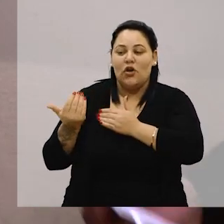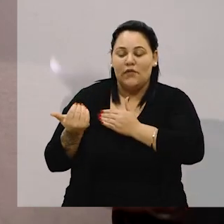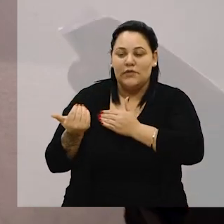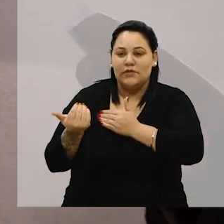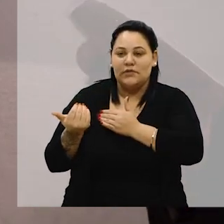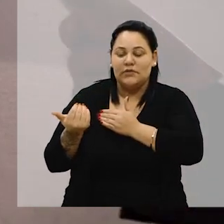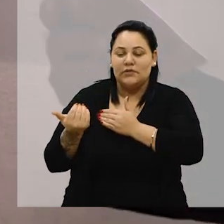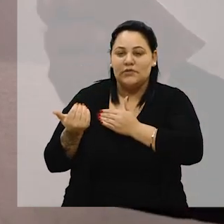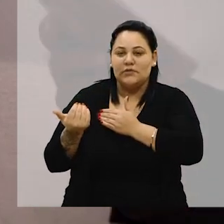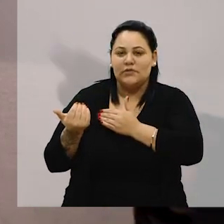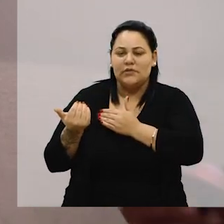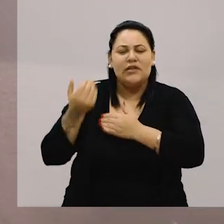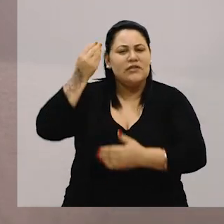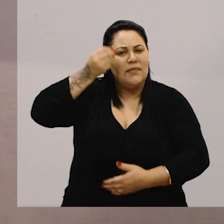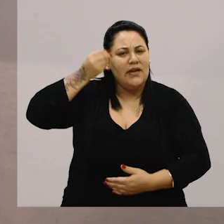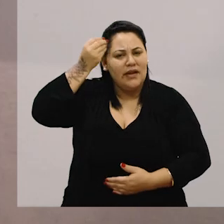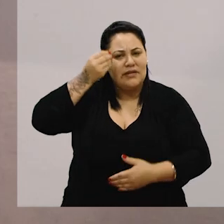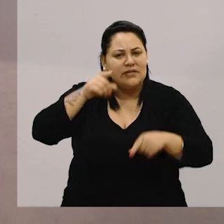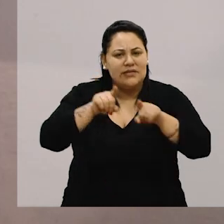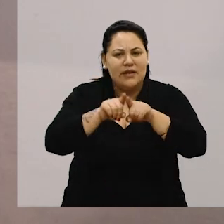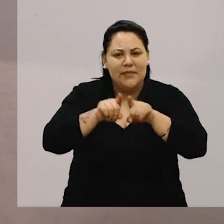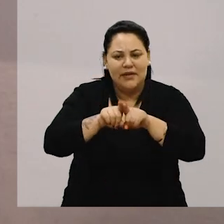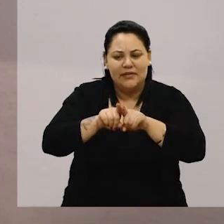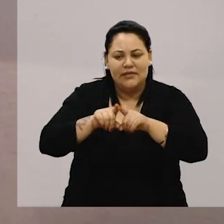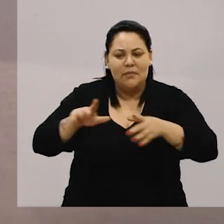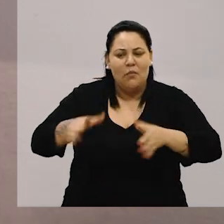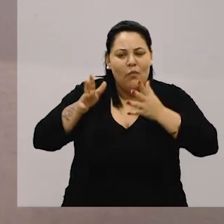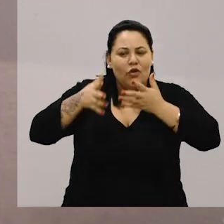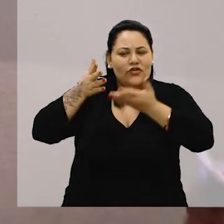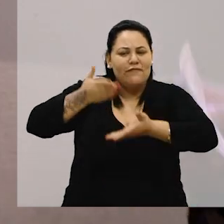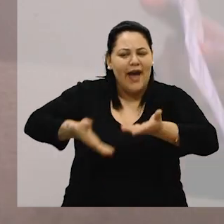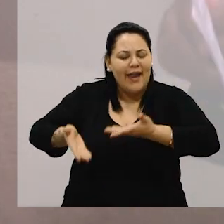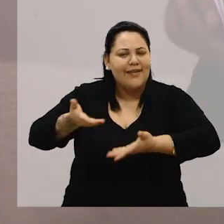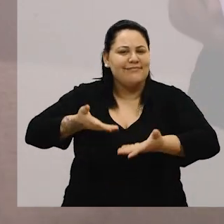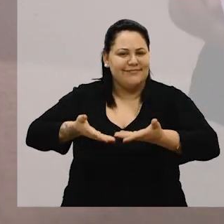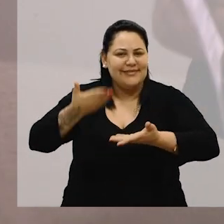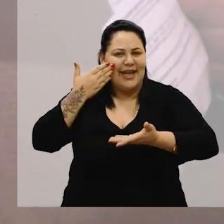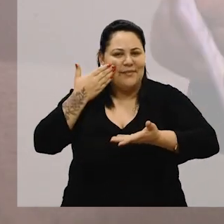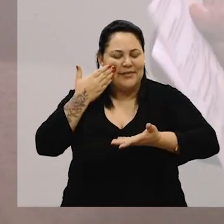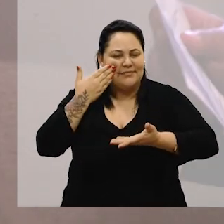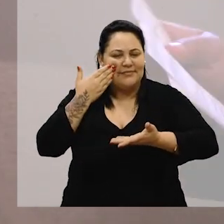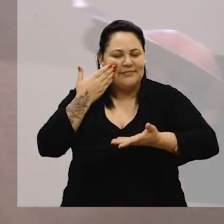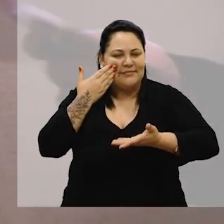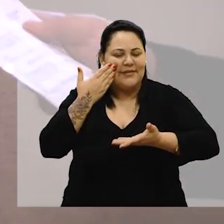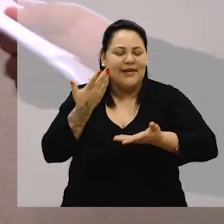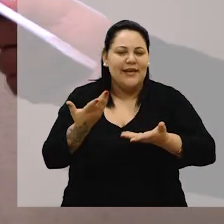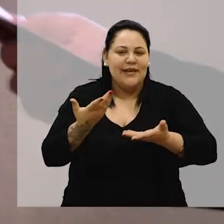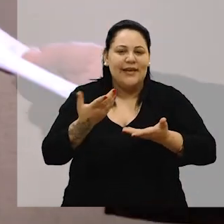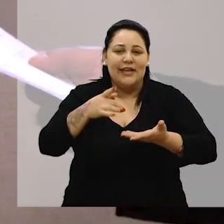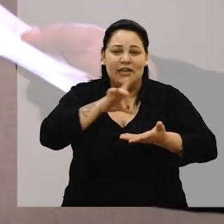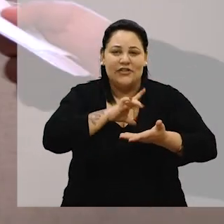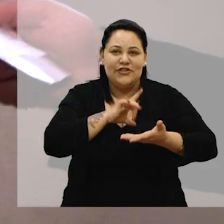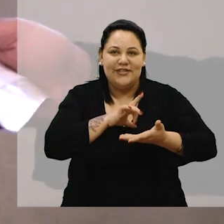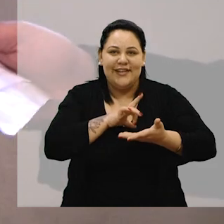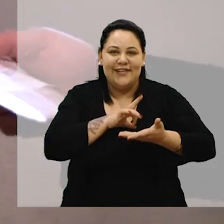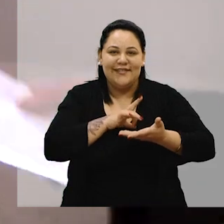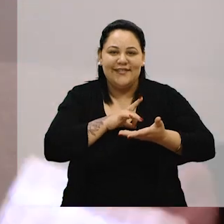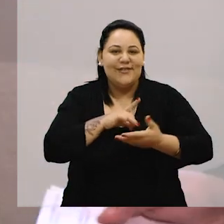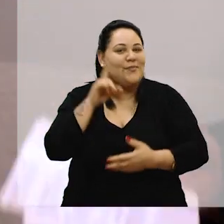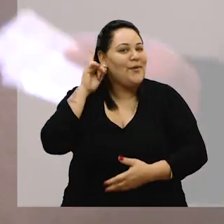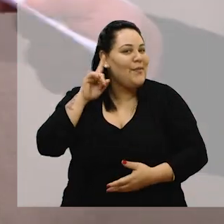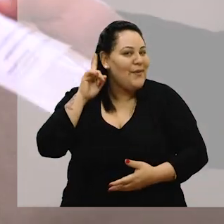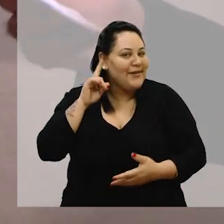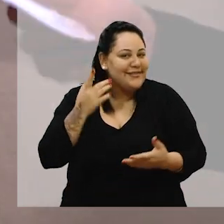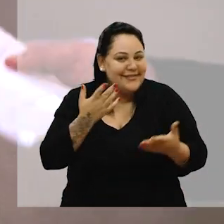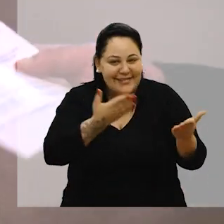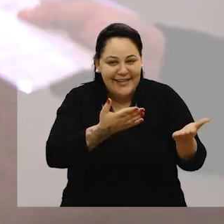se autoestimularem, digamos assim, se é que existe essa palavra. E nós temos aqui, propositalmente,